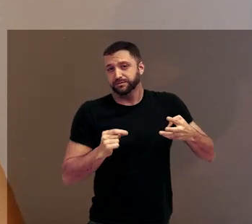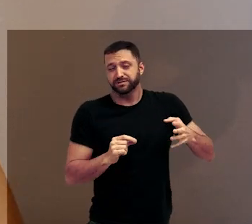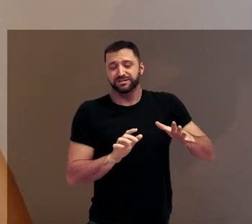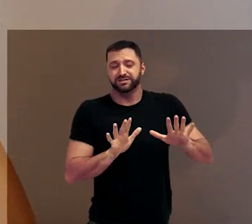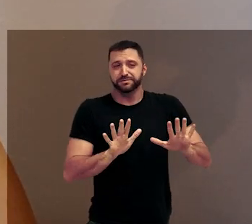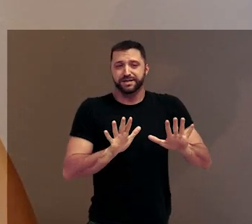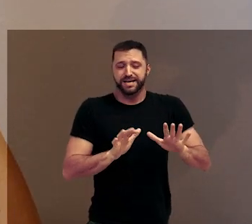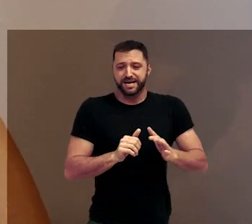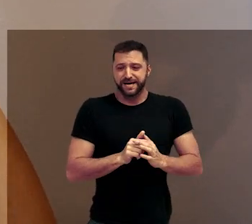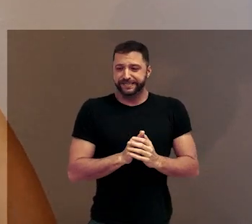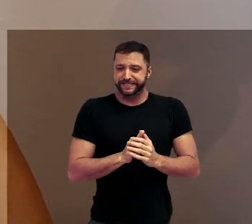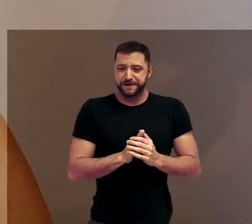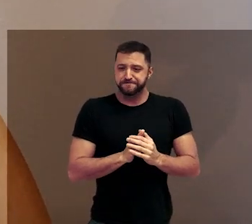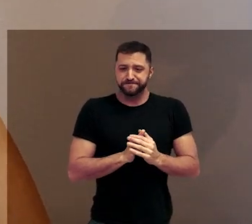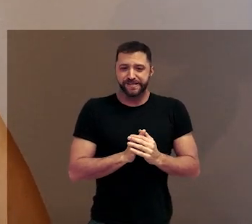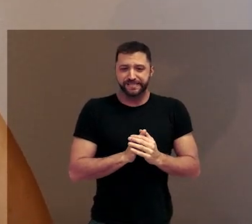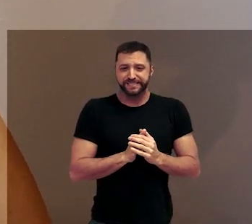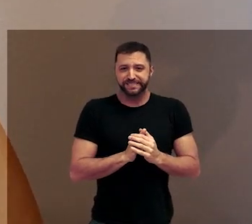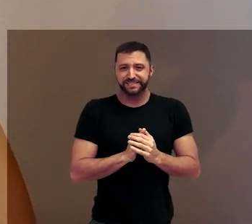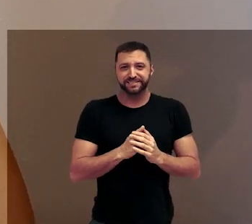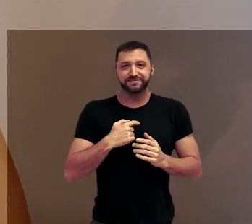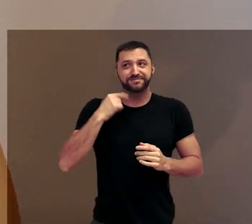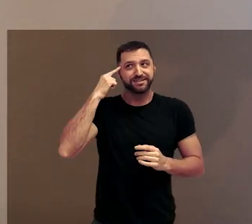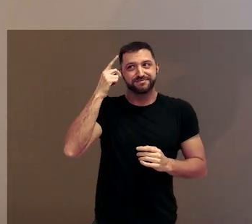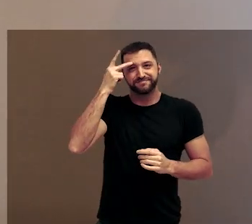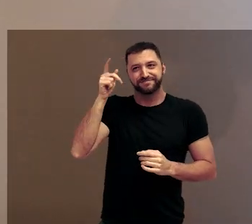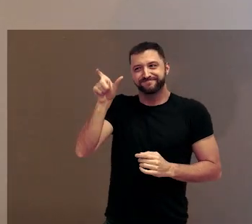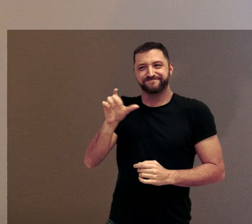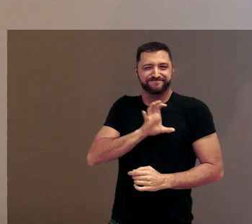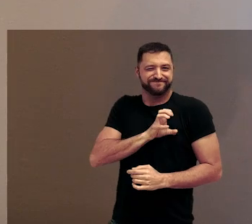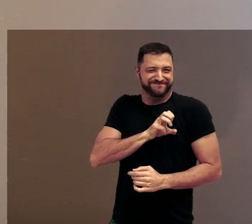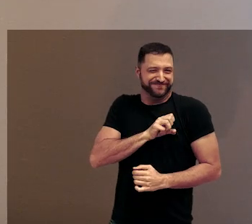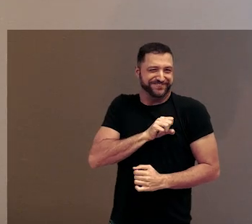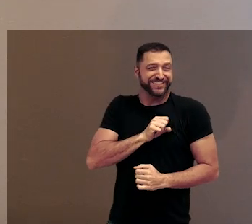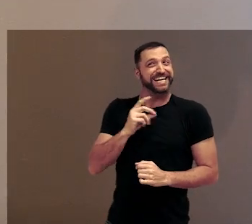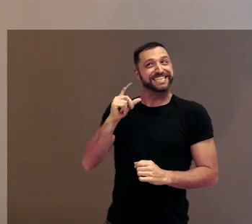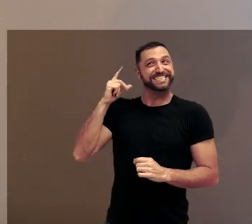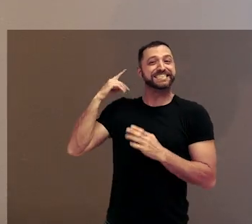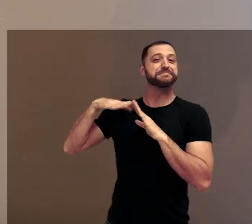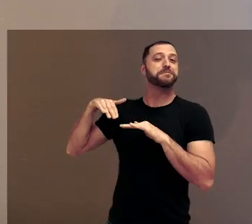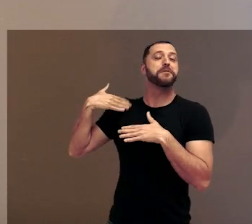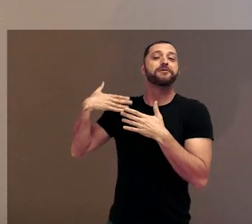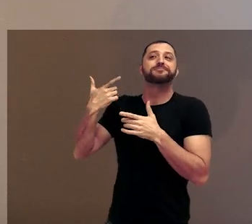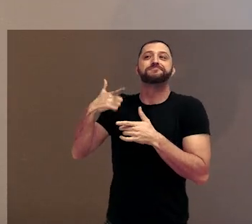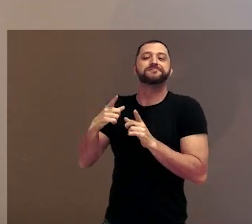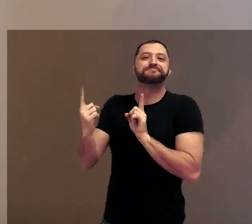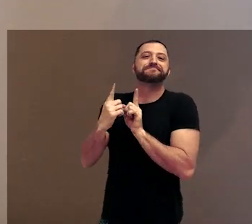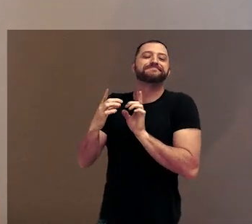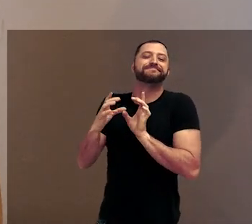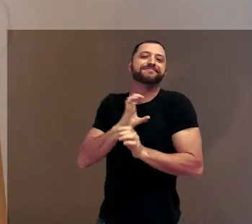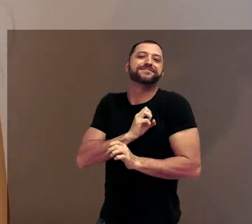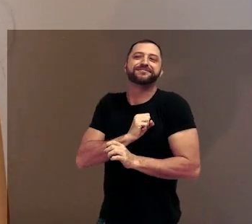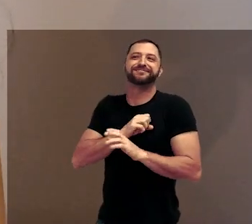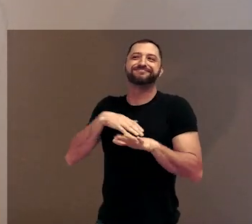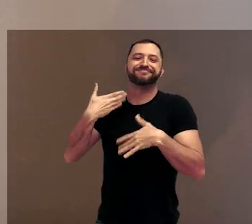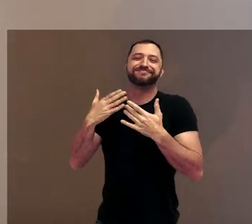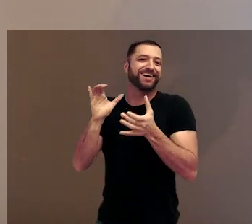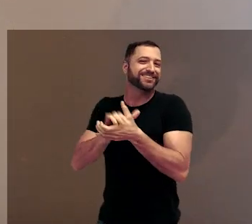esse processo, eu me reconectei com um amor antigo e acabei